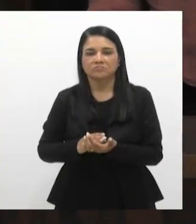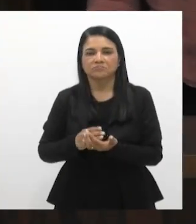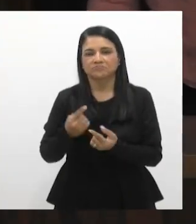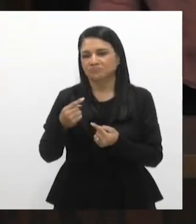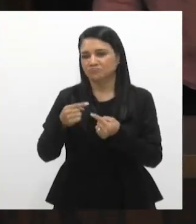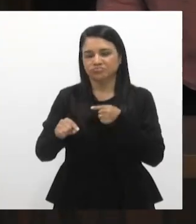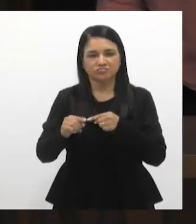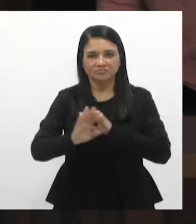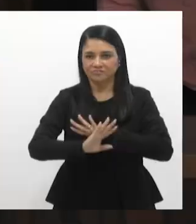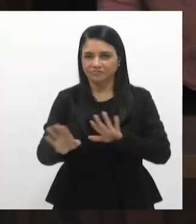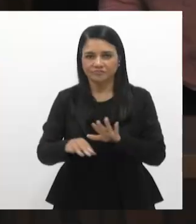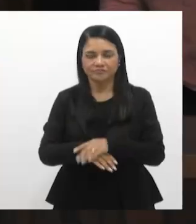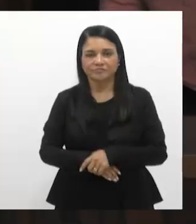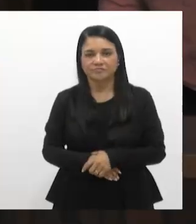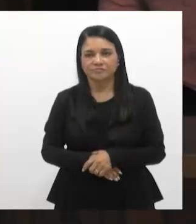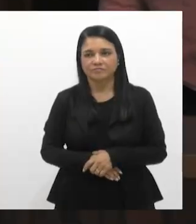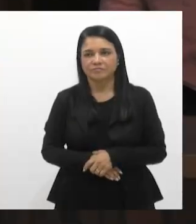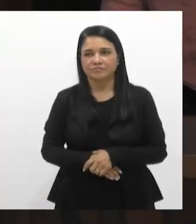Rejeitado.